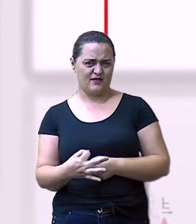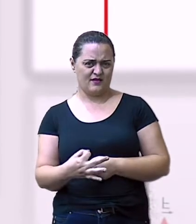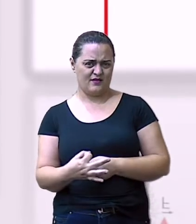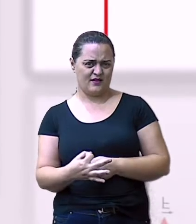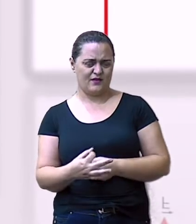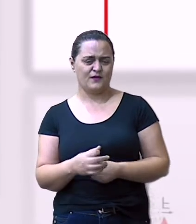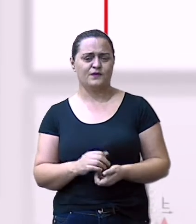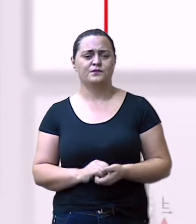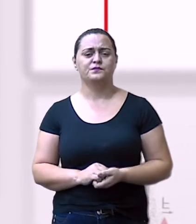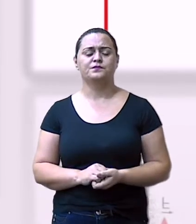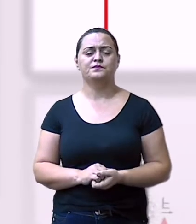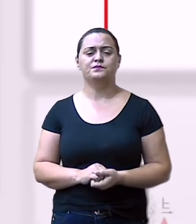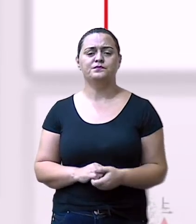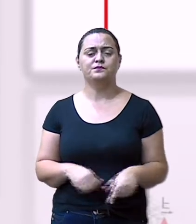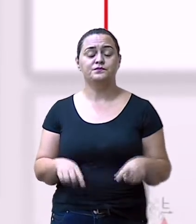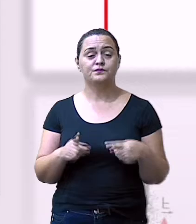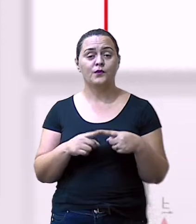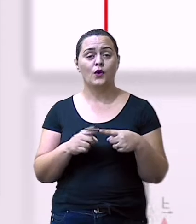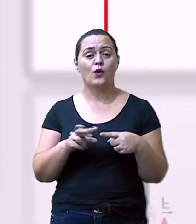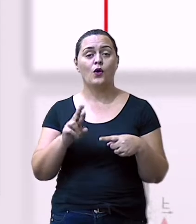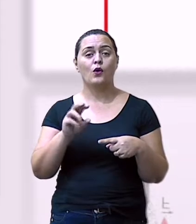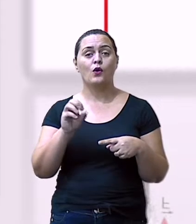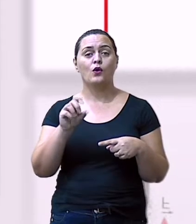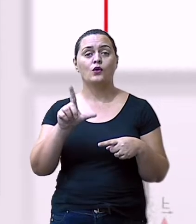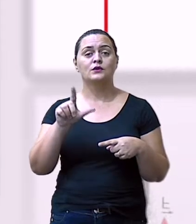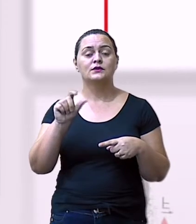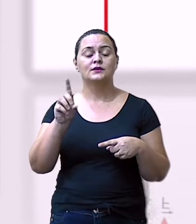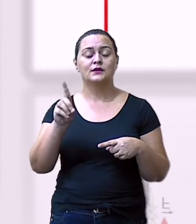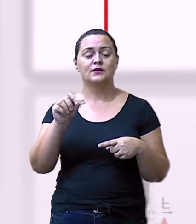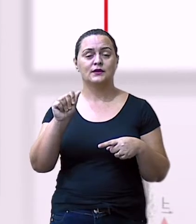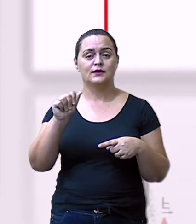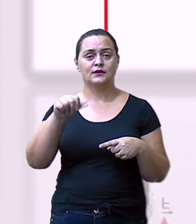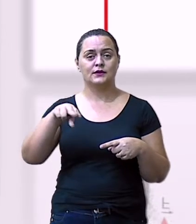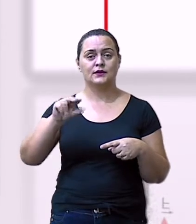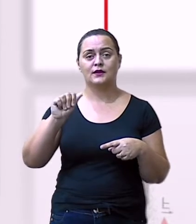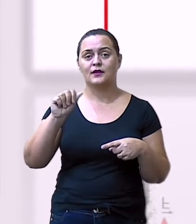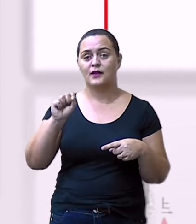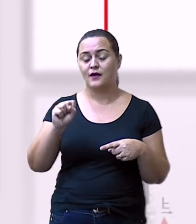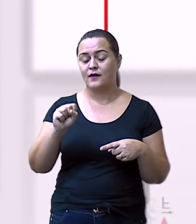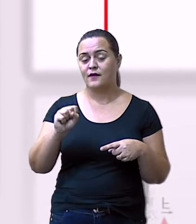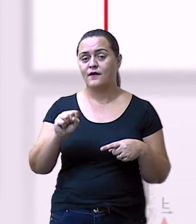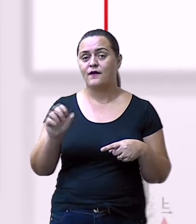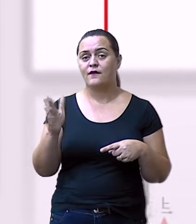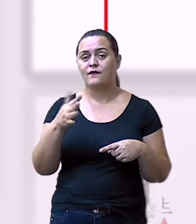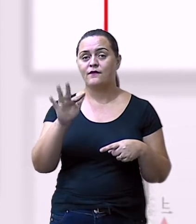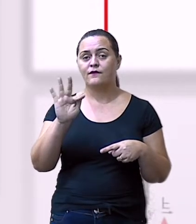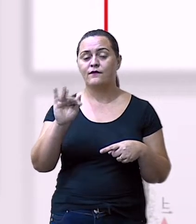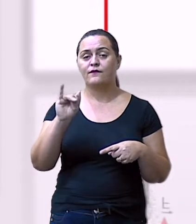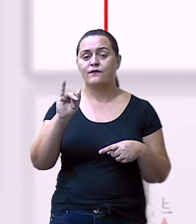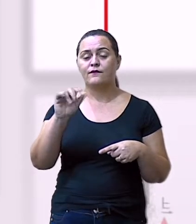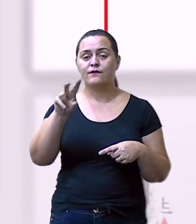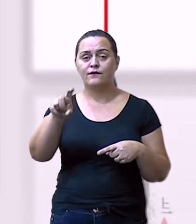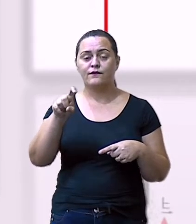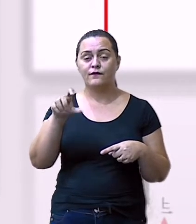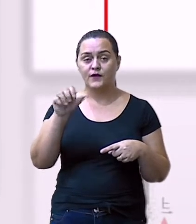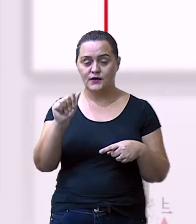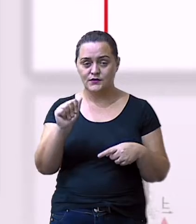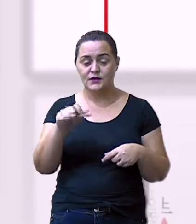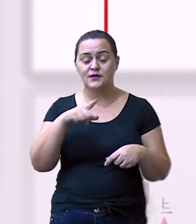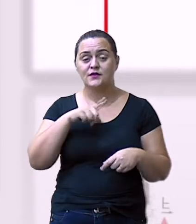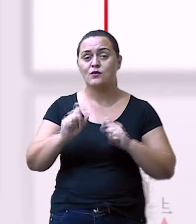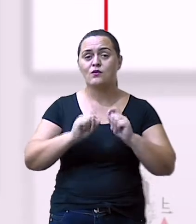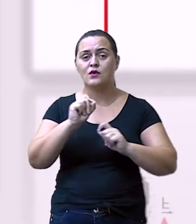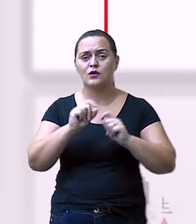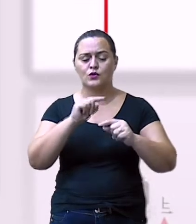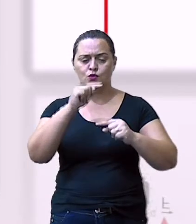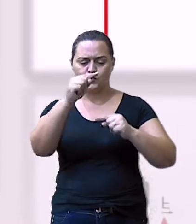móvel. A roldana fixa, por exemplo, tem o seu eixo preso em um ponto de apoio. Ela